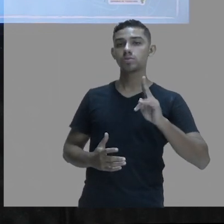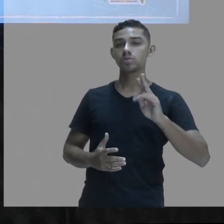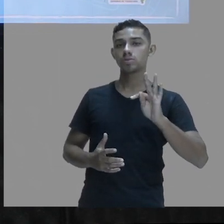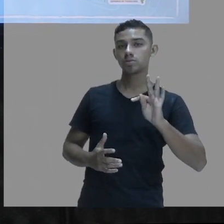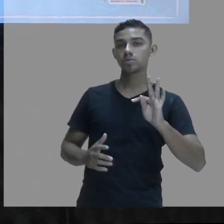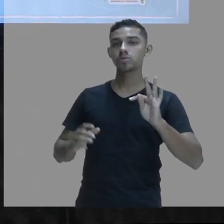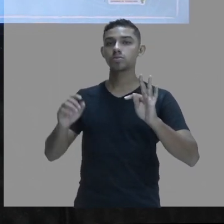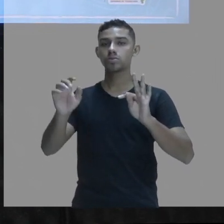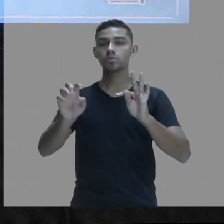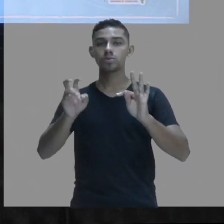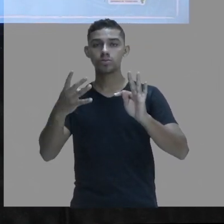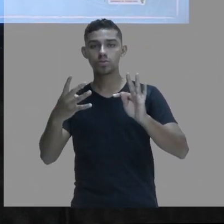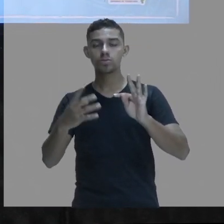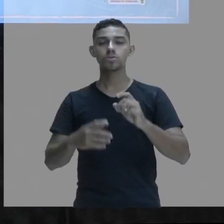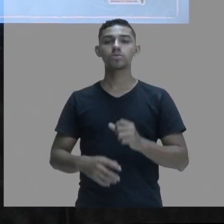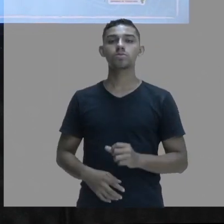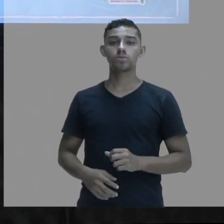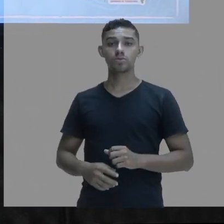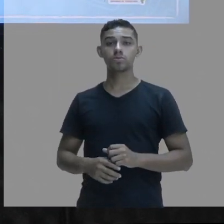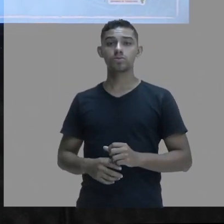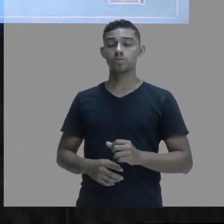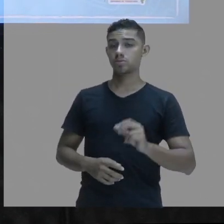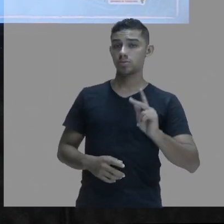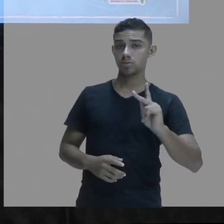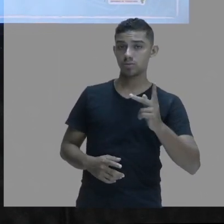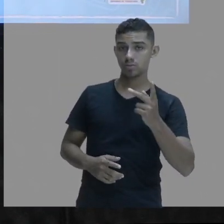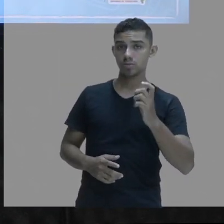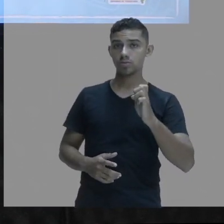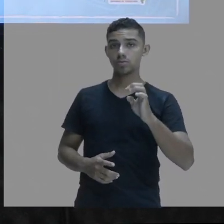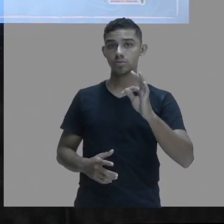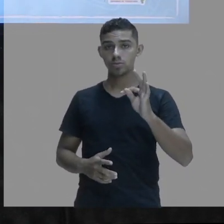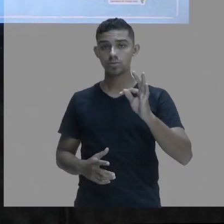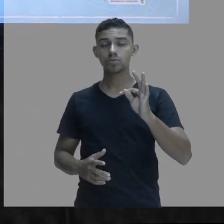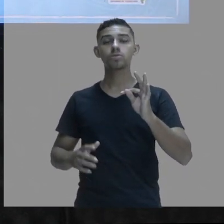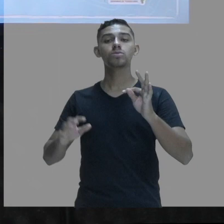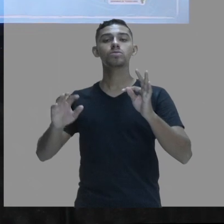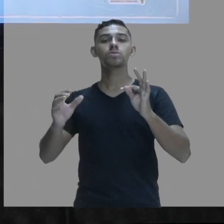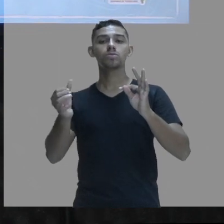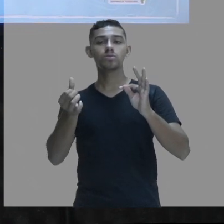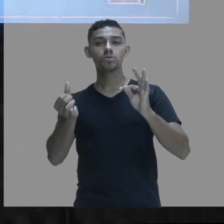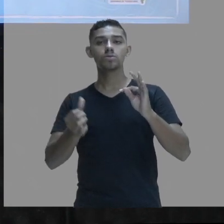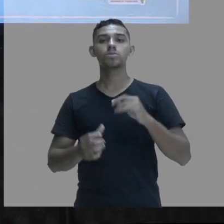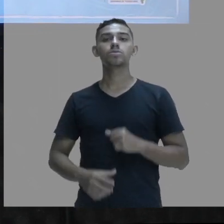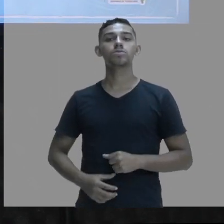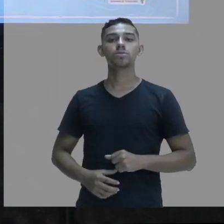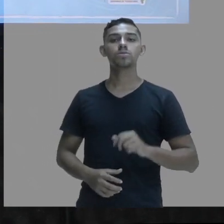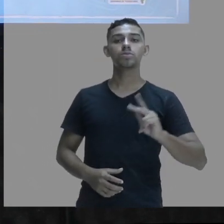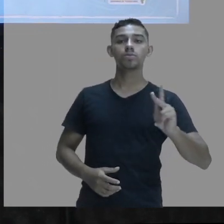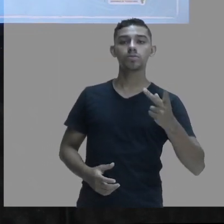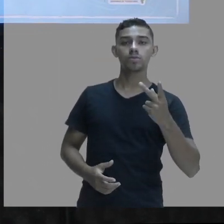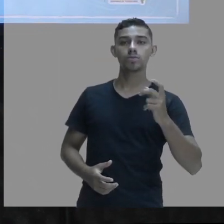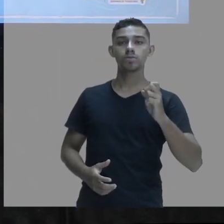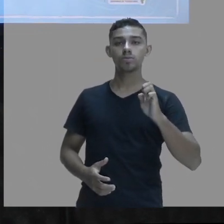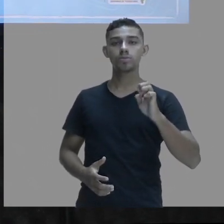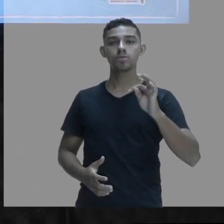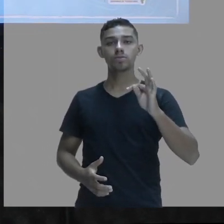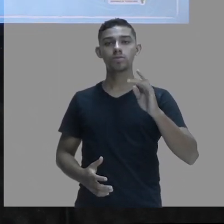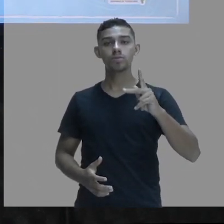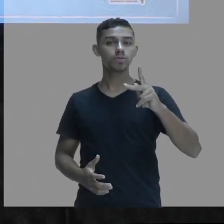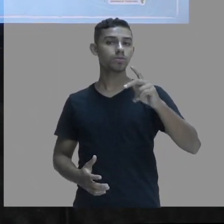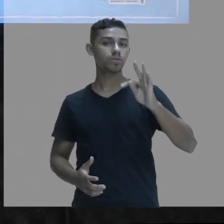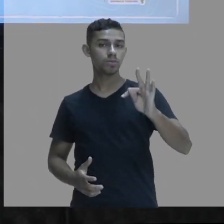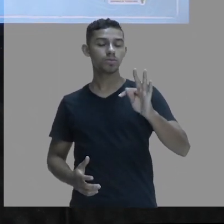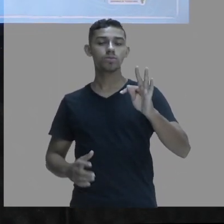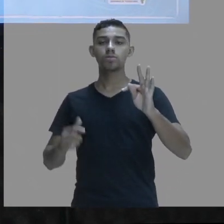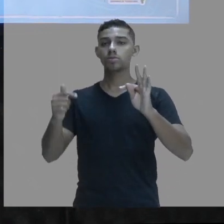5 carbonos, EX, 6 carbonos, EPT, 7 carbonos, e aí por diante, mais